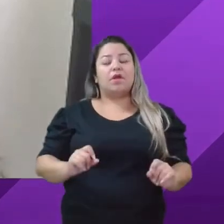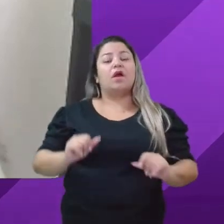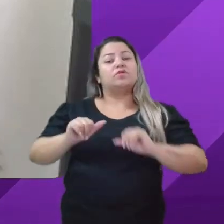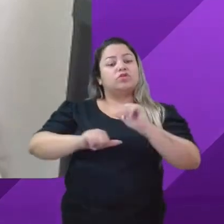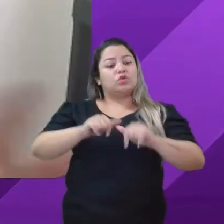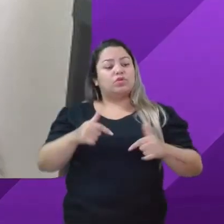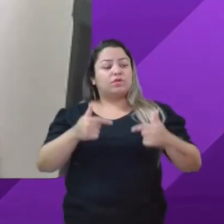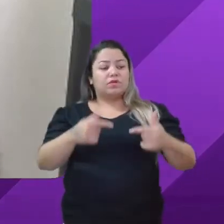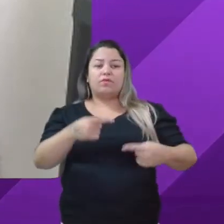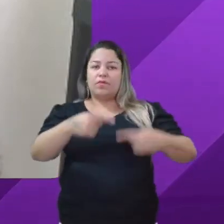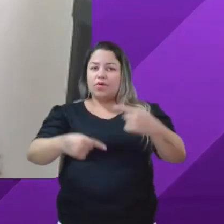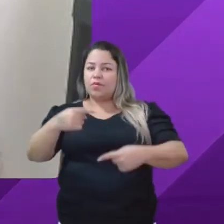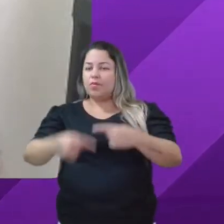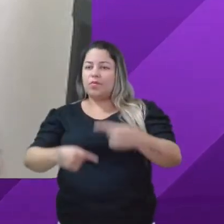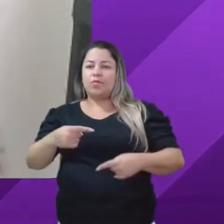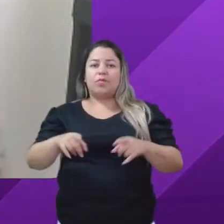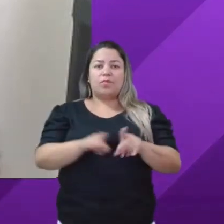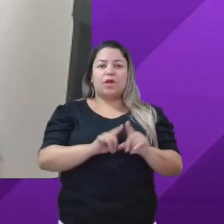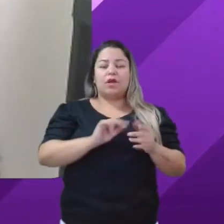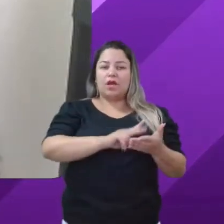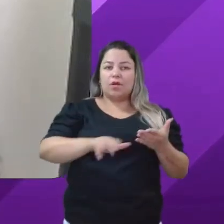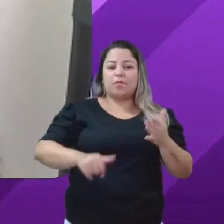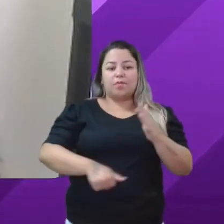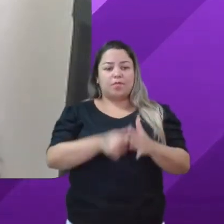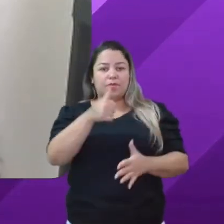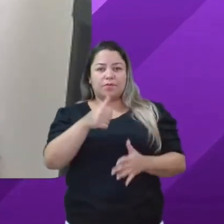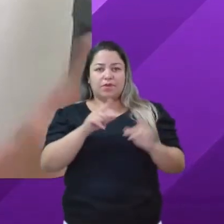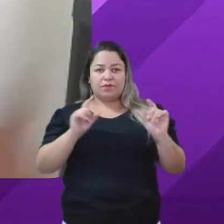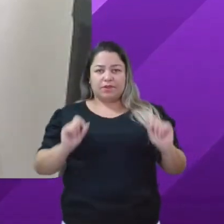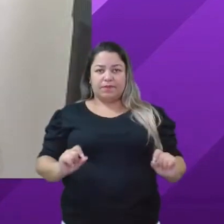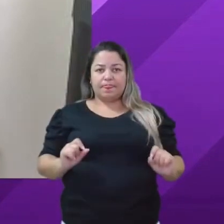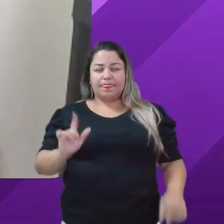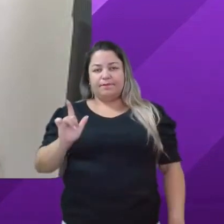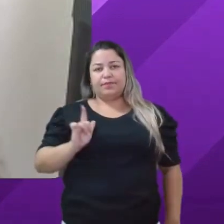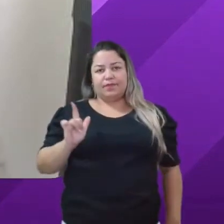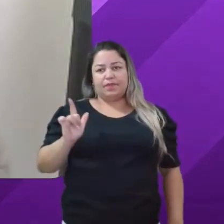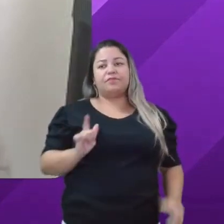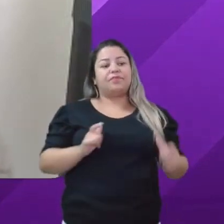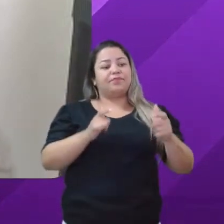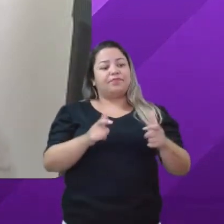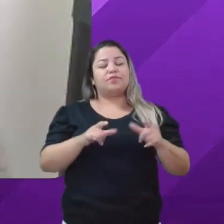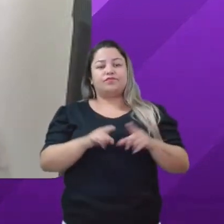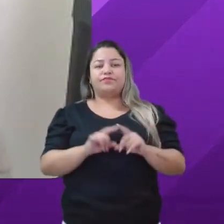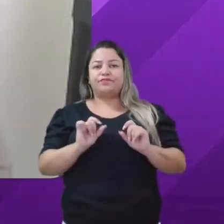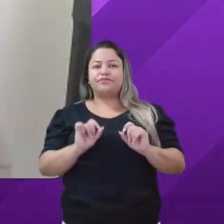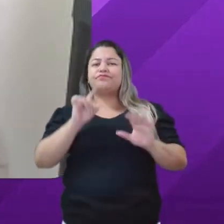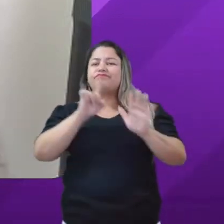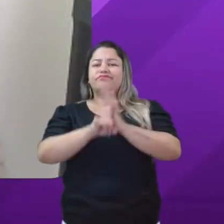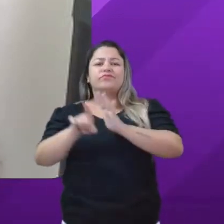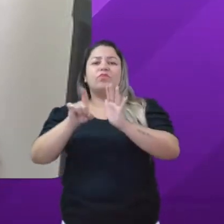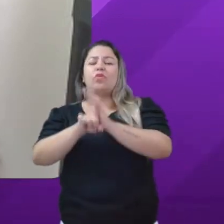um desafio debatê-lo por várias questões, né? Primeiro, porque existe um campo de estudo acadêmico, né, que